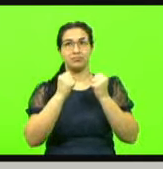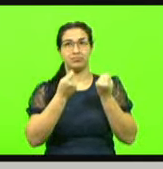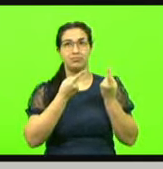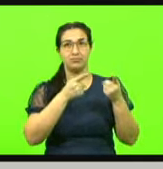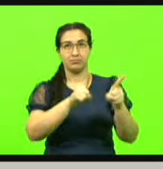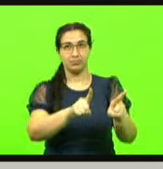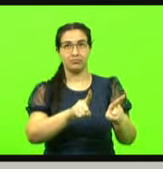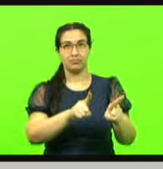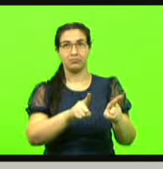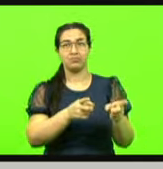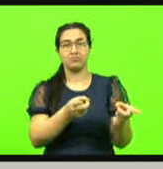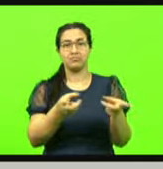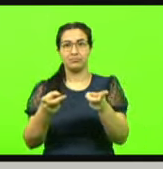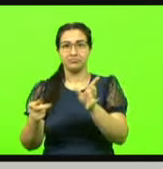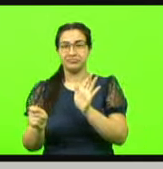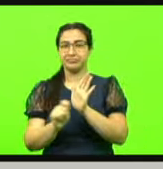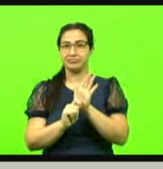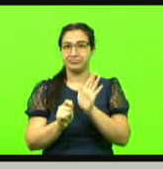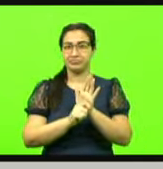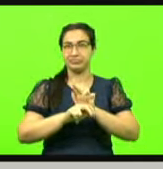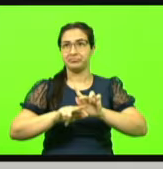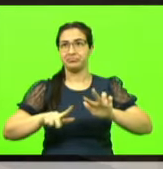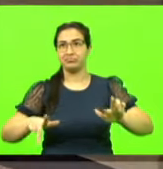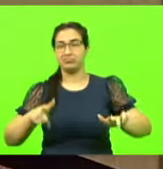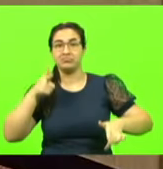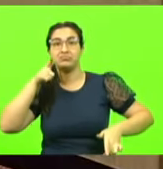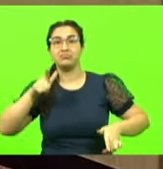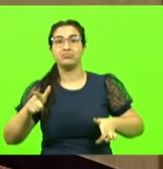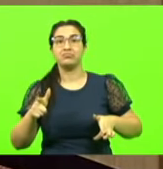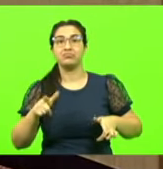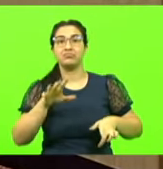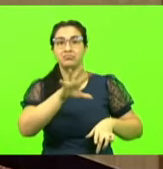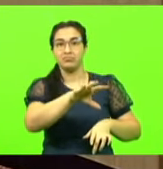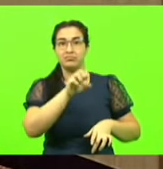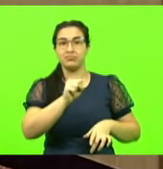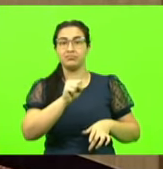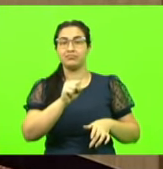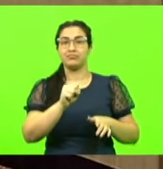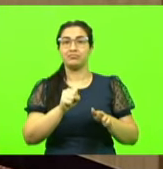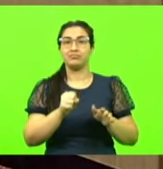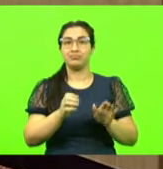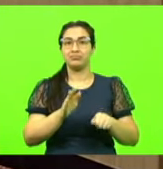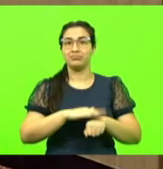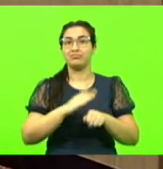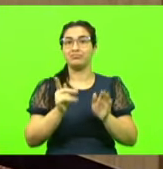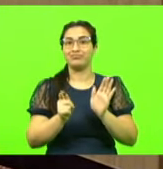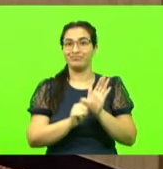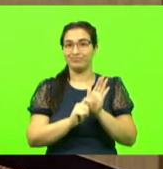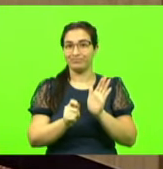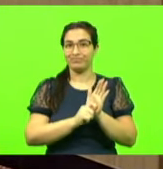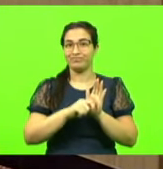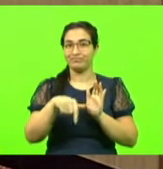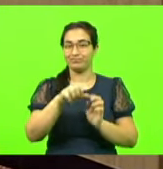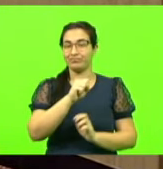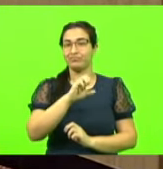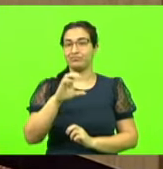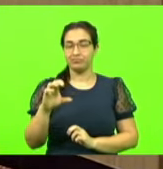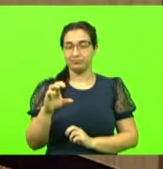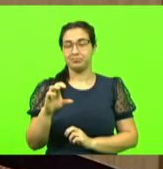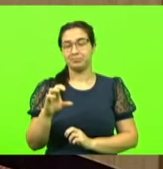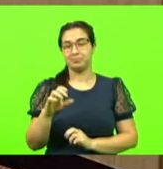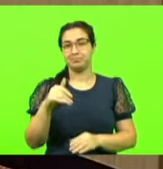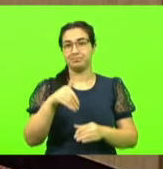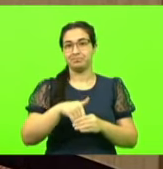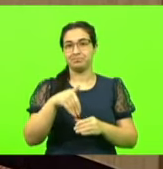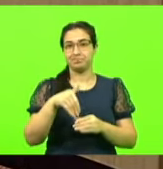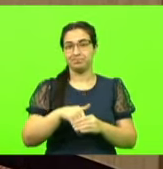que resultou na maior apreensão de maconha da história de Santa Catarina. Em discussão, não havendo quem queira discutir, em votação, deputados